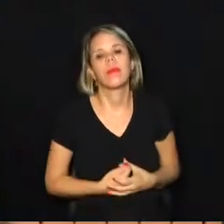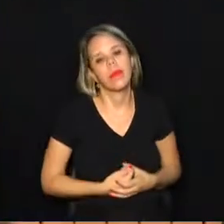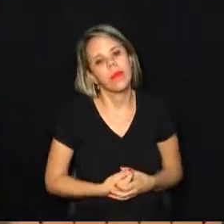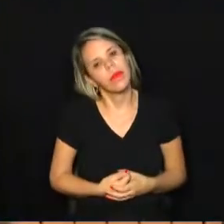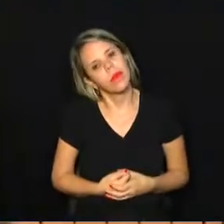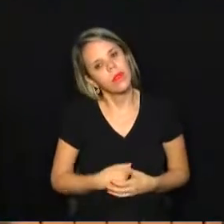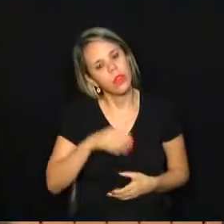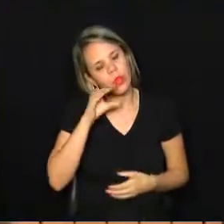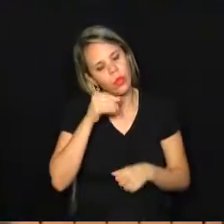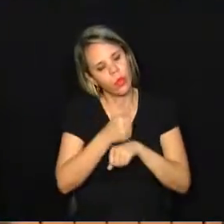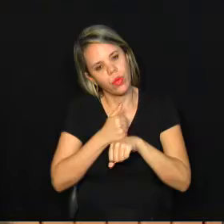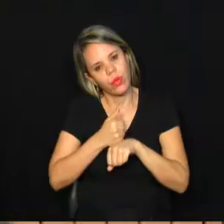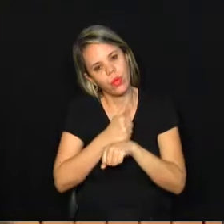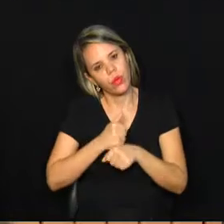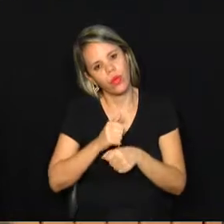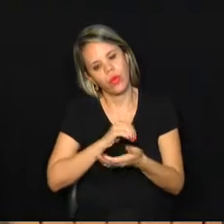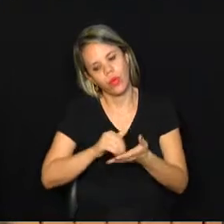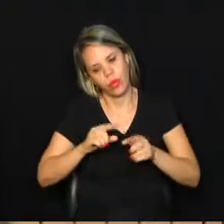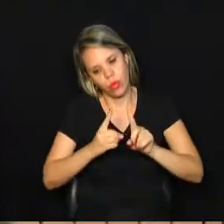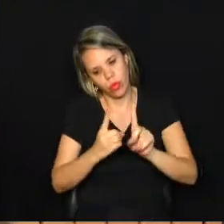dos colaboradores aqui.